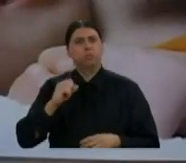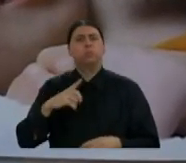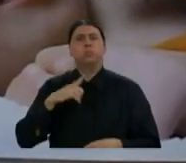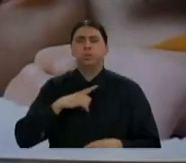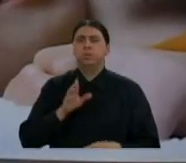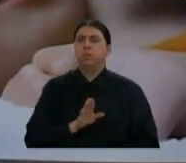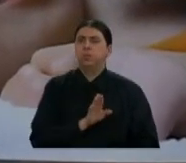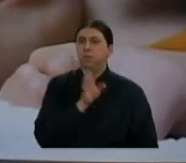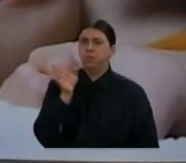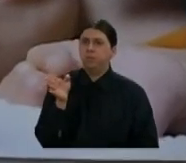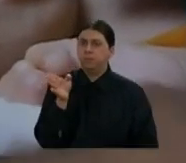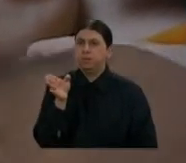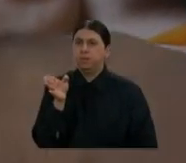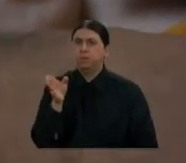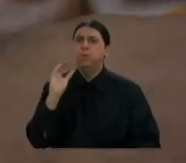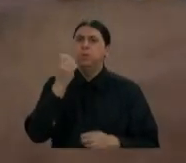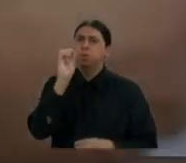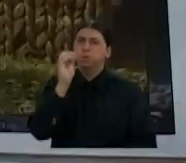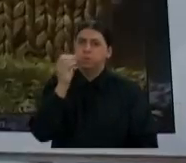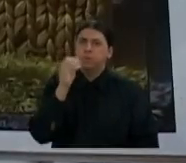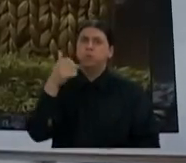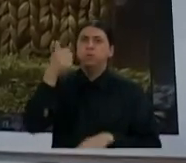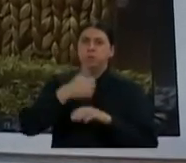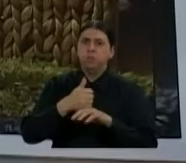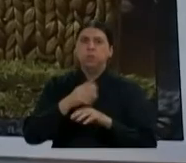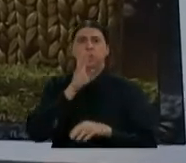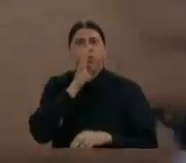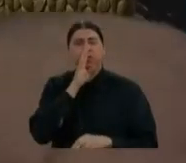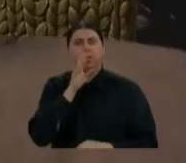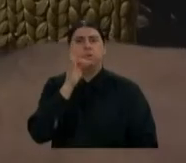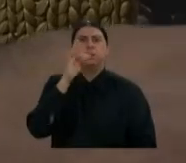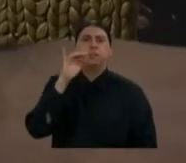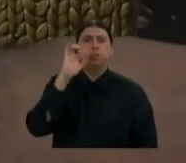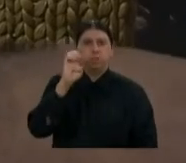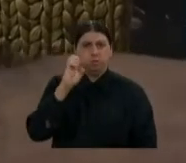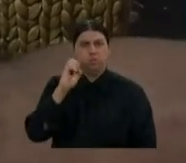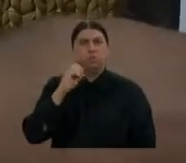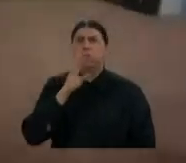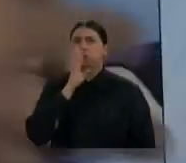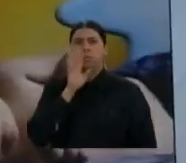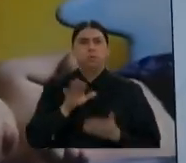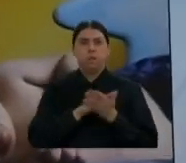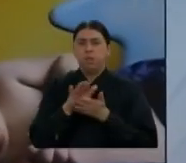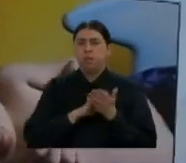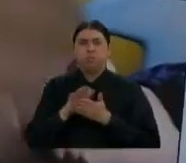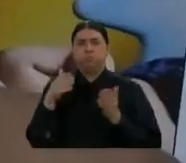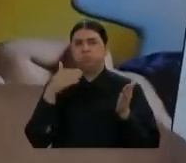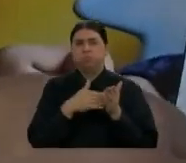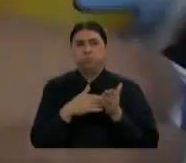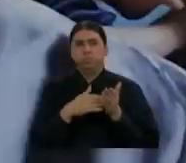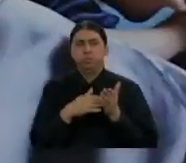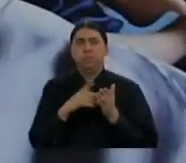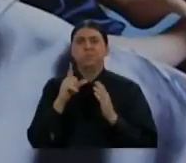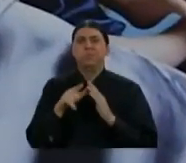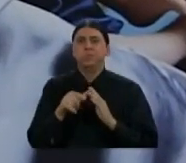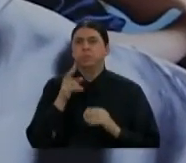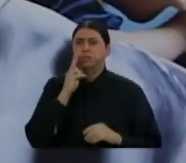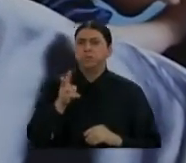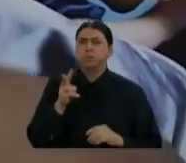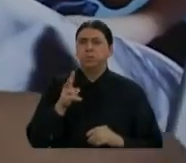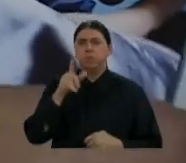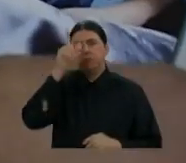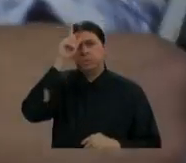a gente passou foi direto ao porto alegre pra mim então conhecer o hotel tem então não tinha conhecido chegando lá vi um alemãozinho